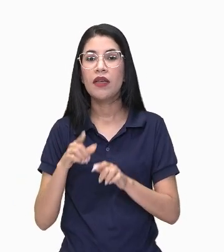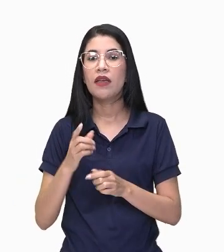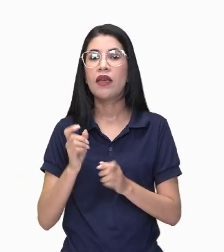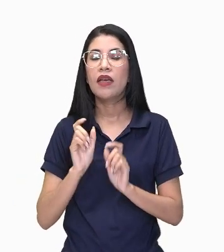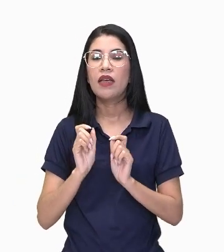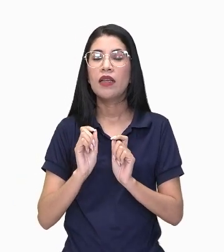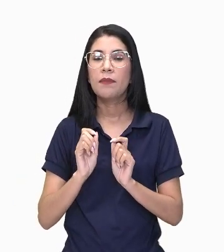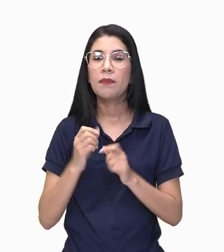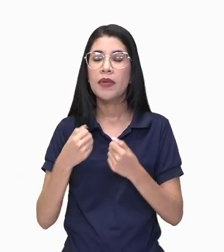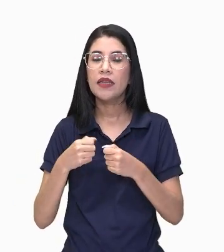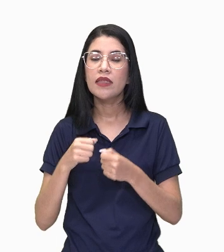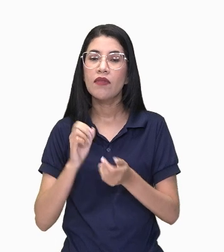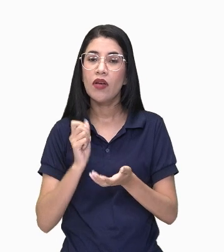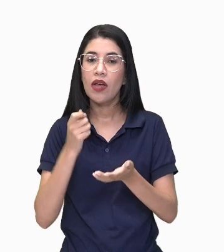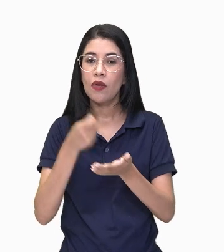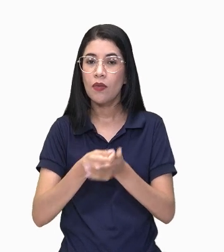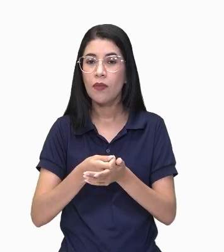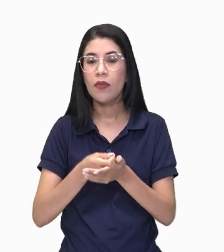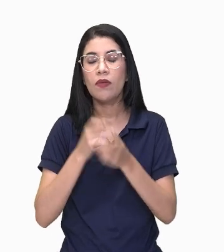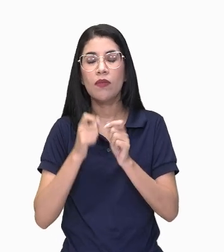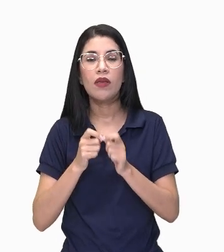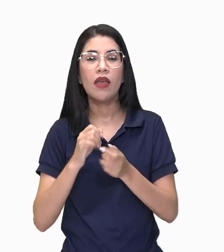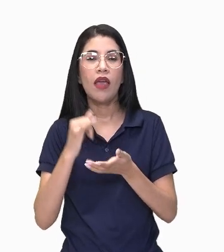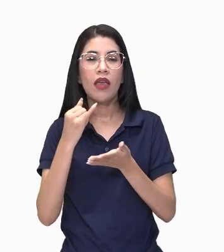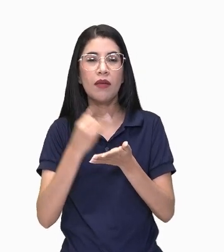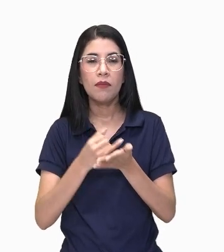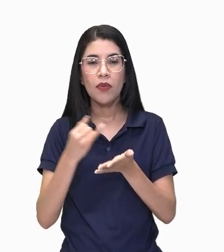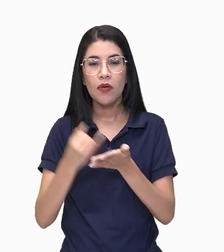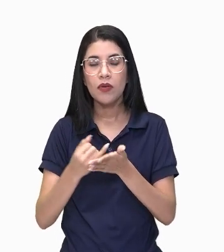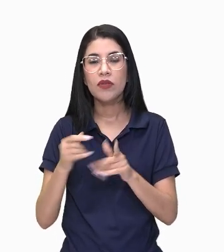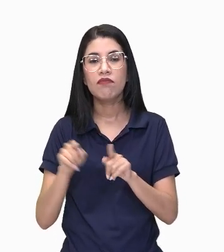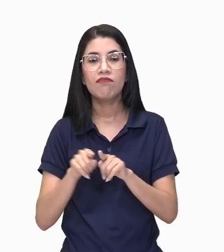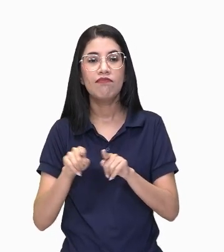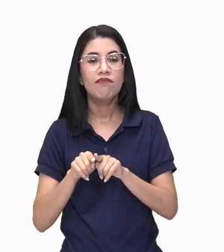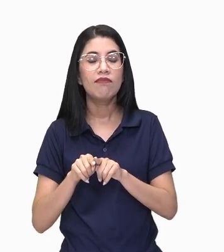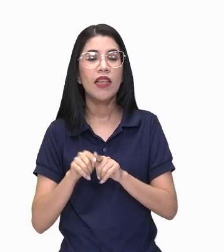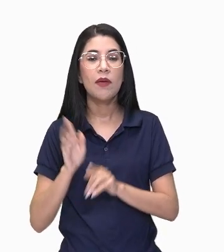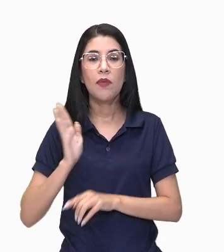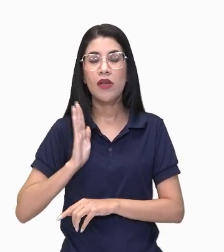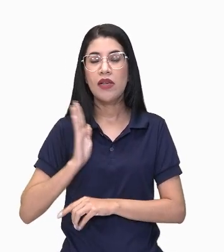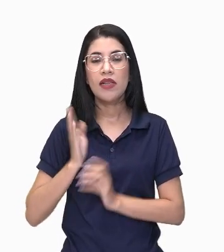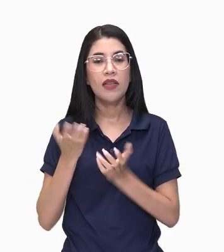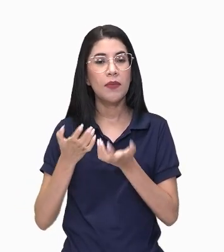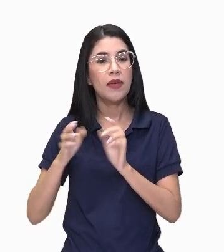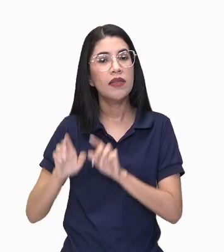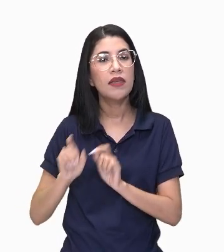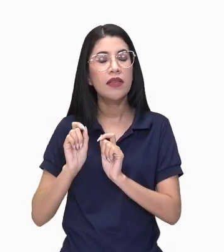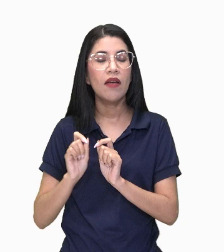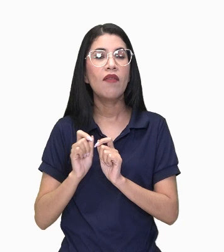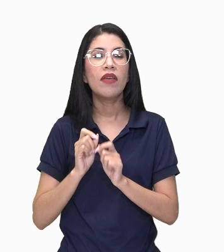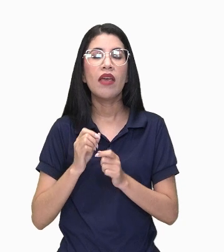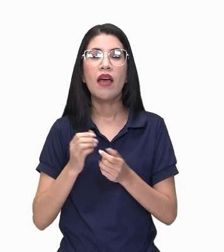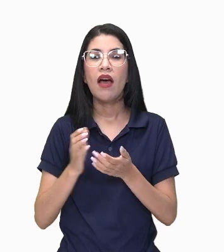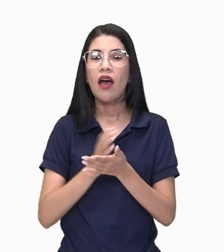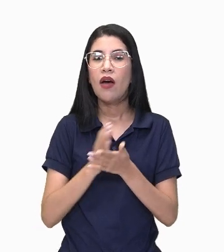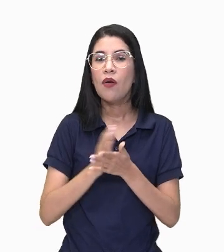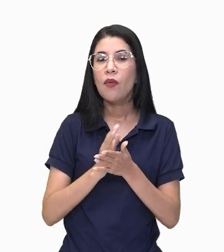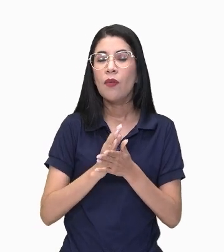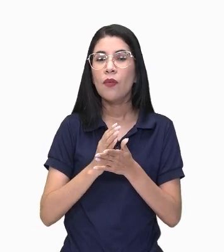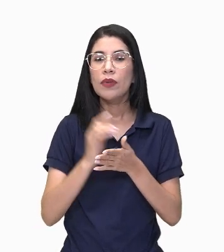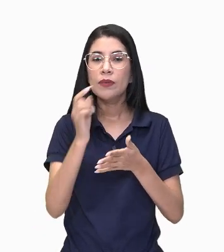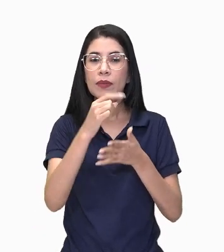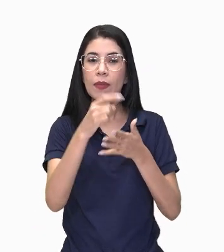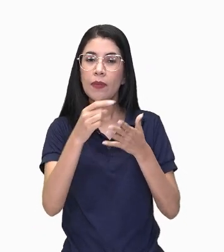tributos feudais, a burguesia também começou a incomodar-se com algumas ideias do catolicismo, como eu falei na época,